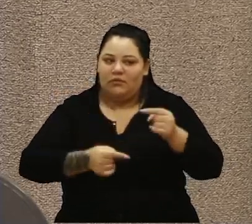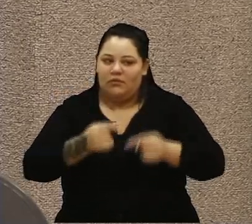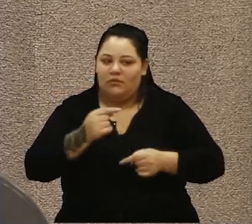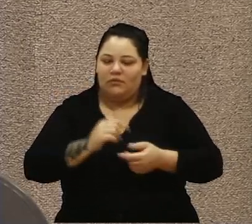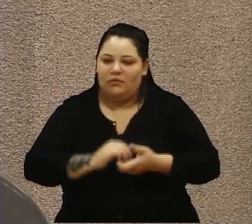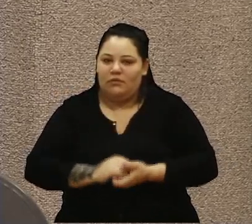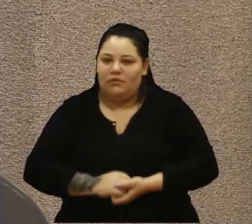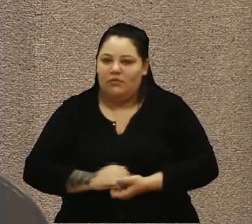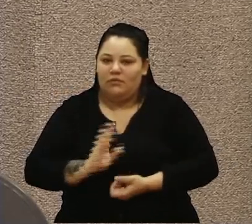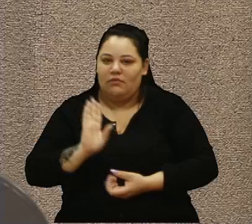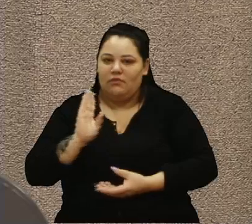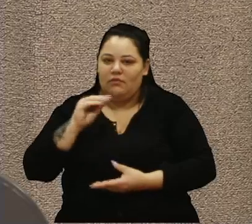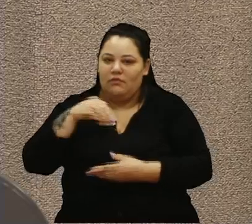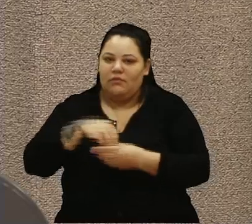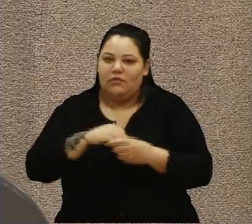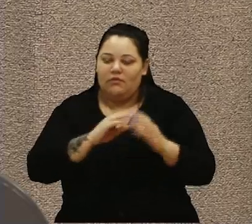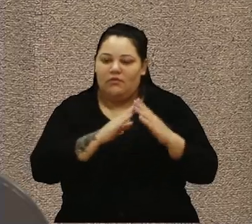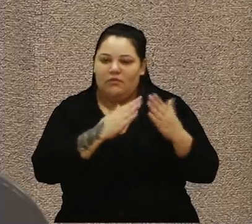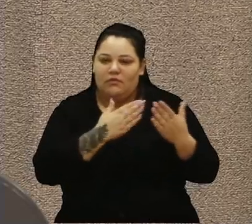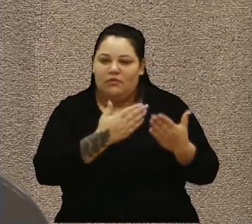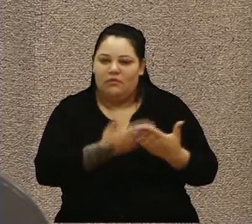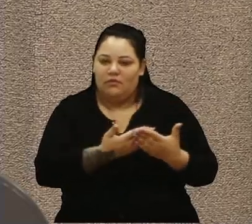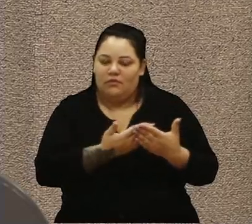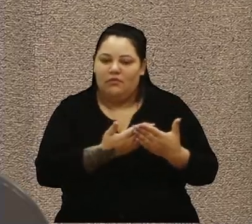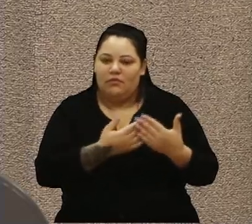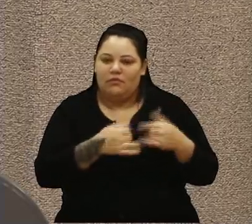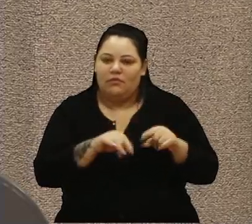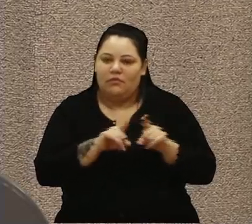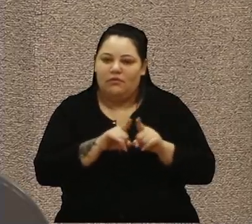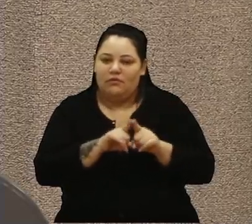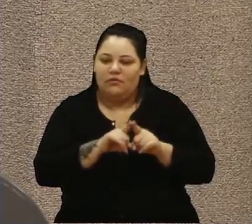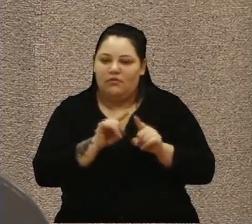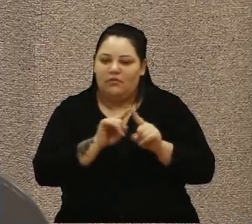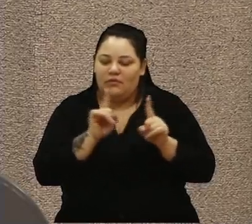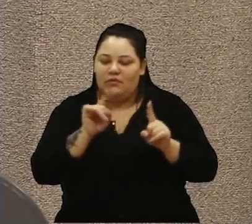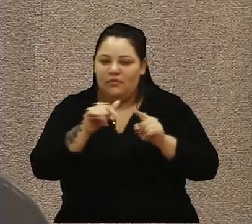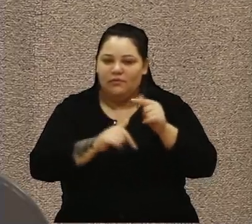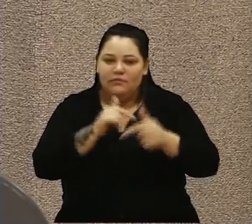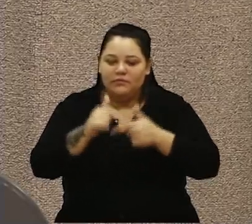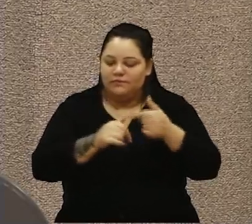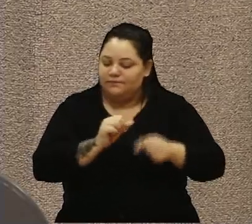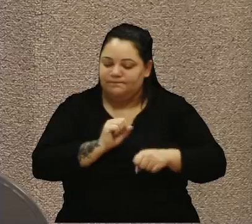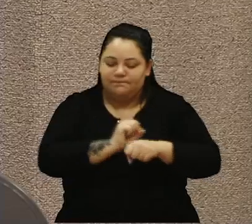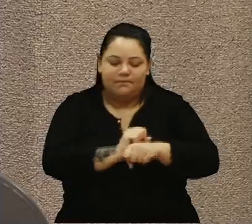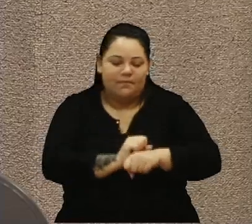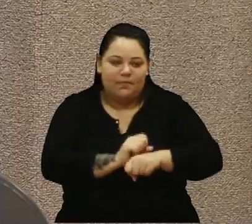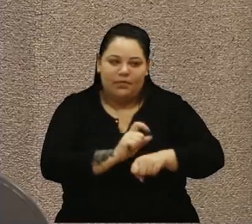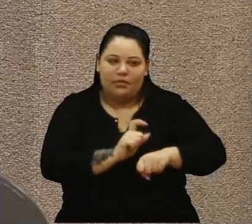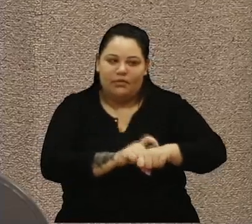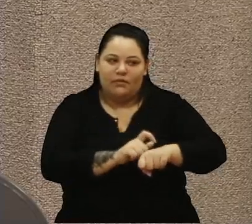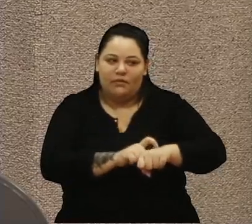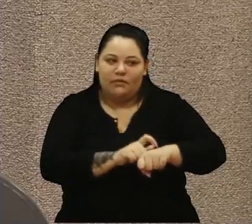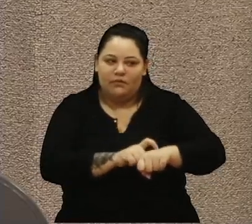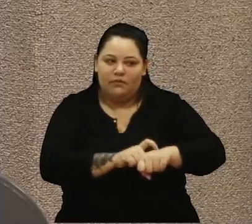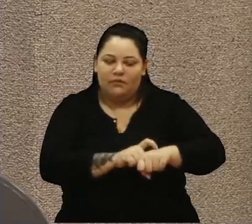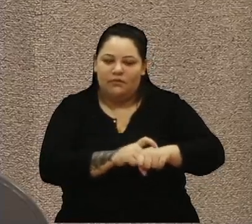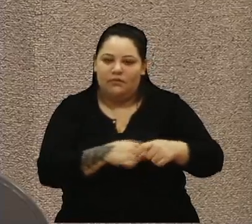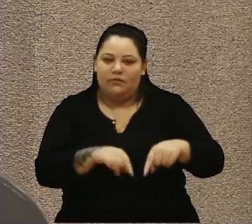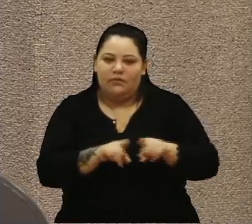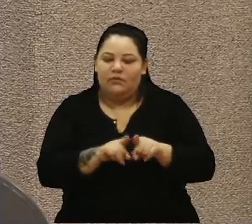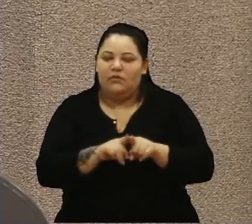nas escolas, assim por diante, mas esse processo parou no tempo. Esse é o nosso grande